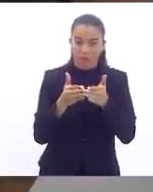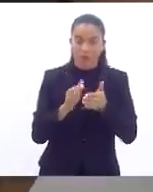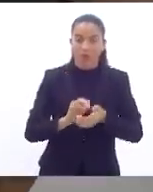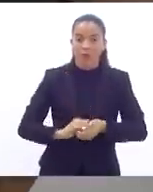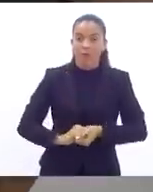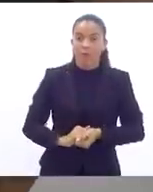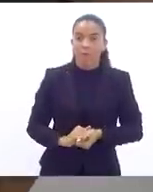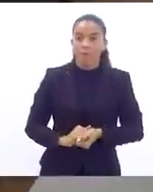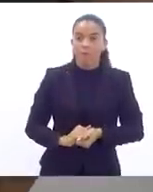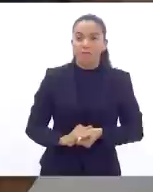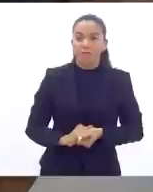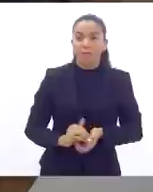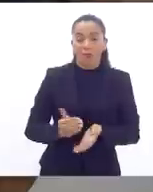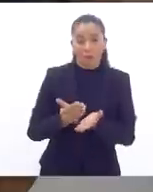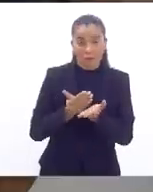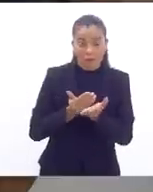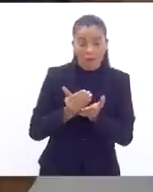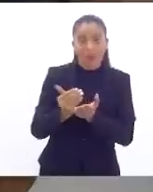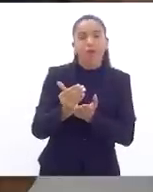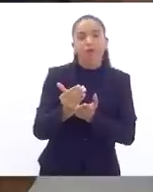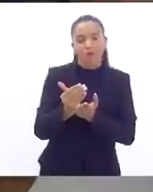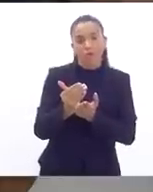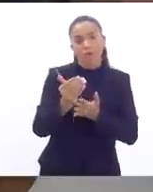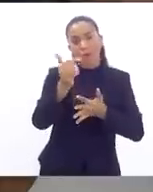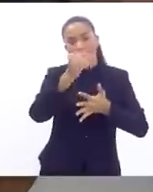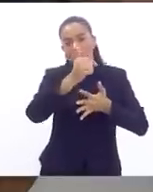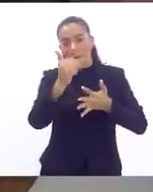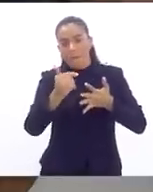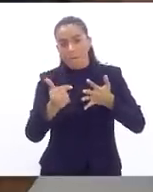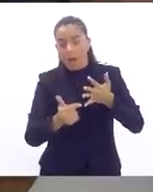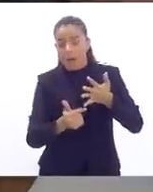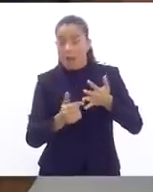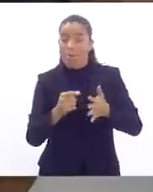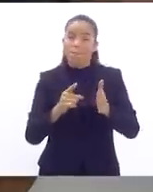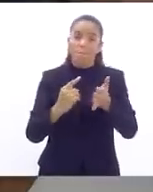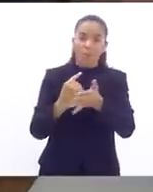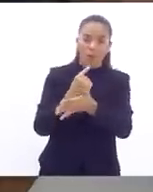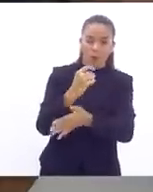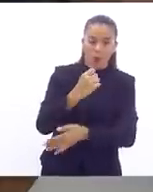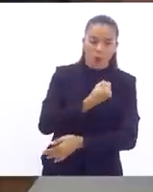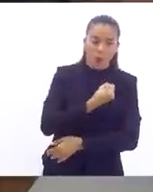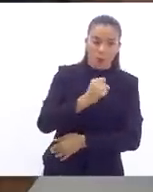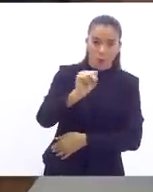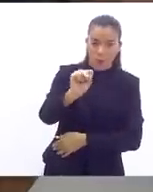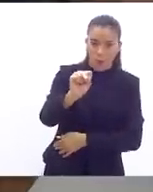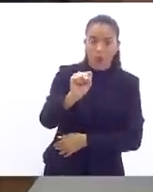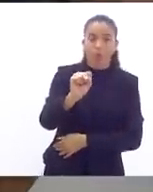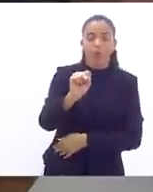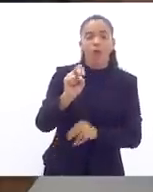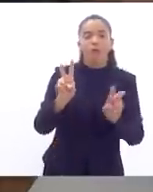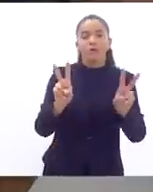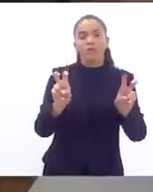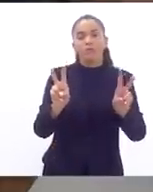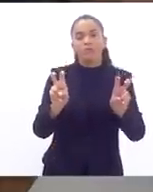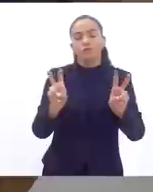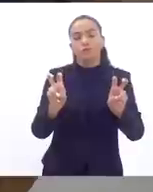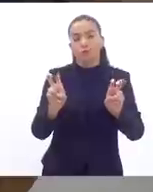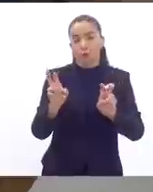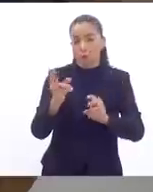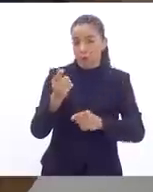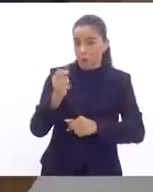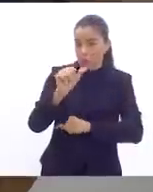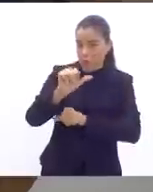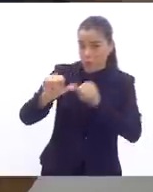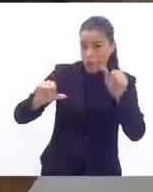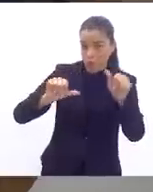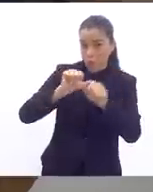a partir daí acredito que os itens não são comigo e tem 8 é a parte do reajuste